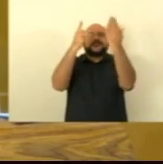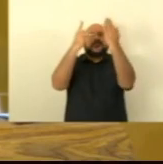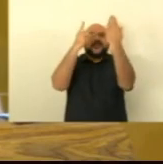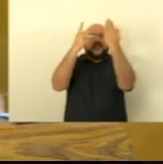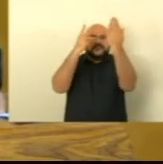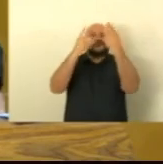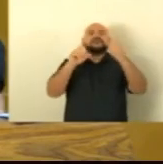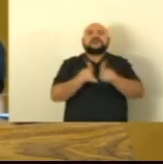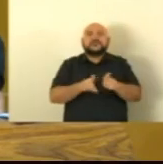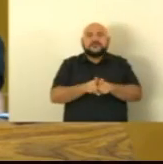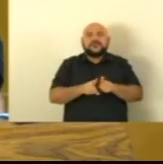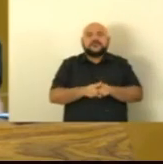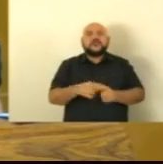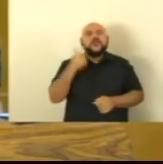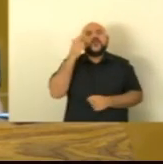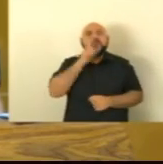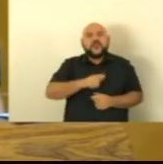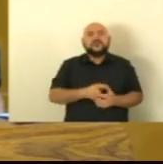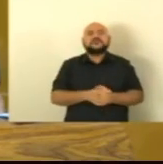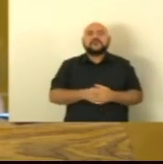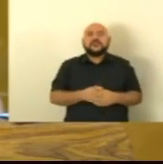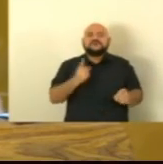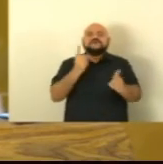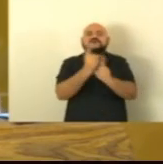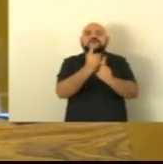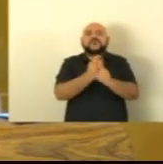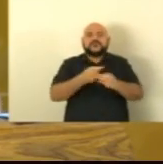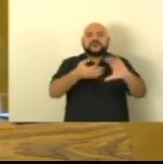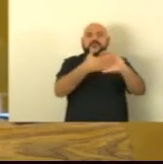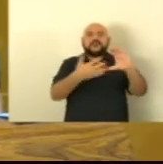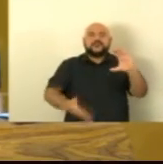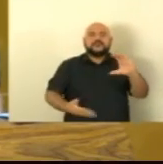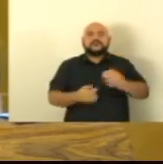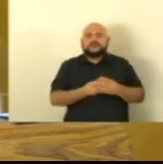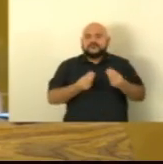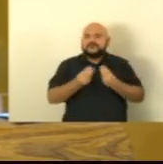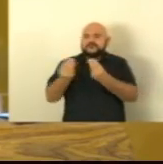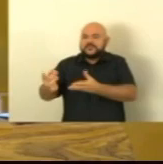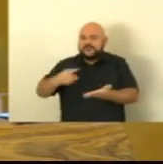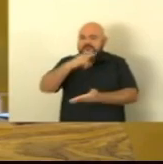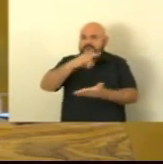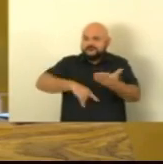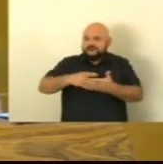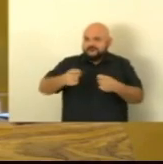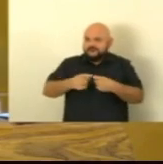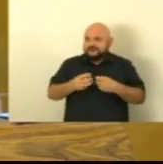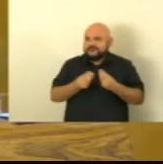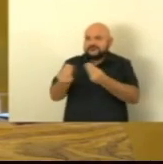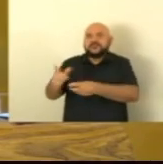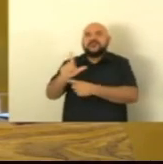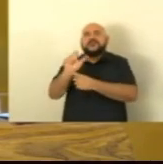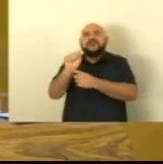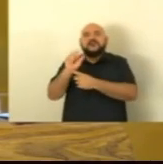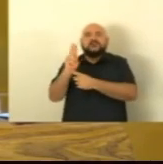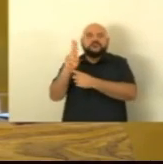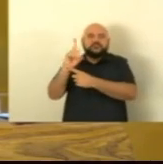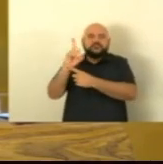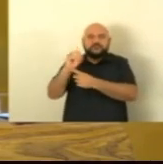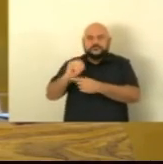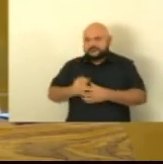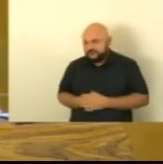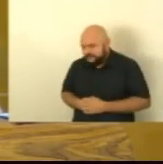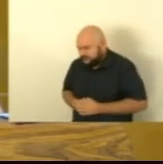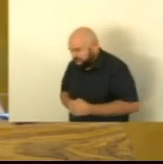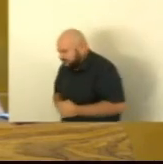possam diagnosticar e emitir laudos para crianças autistas. Lamentavelmente,